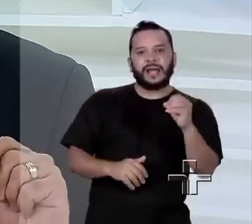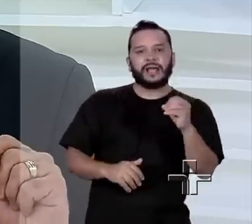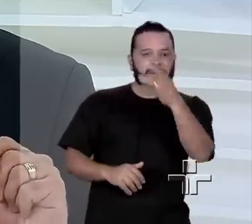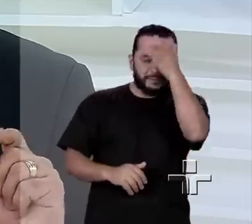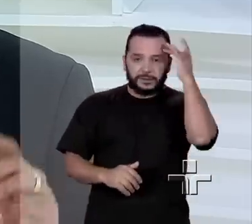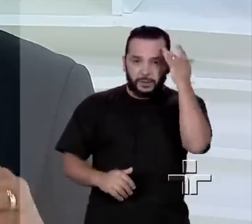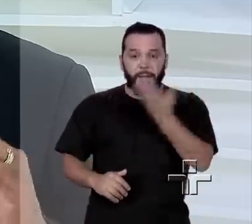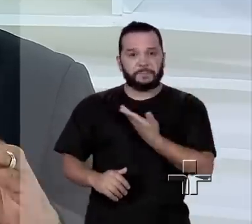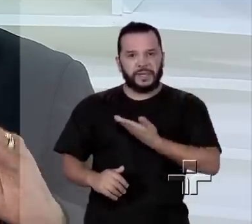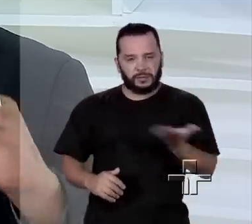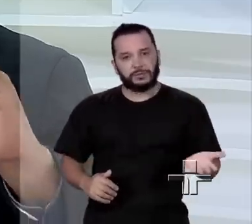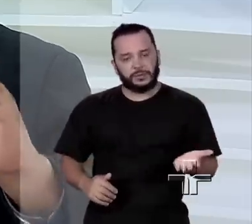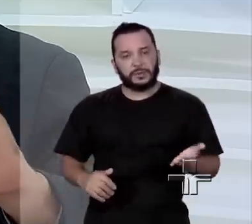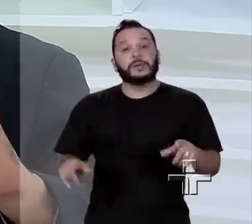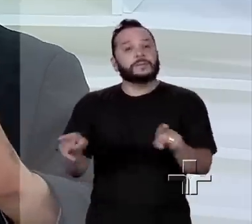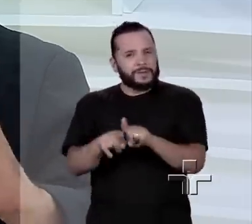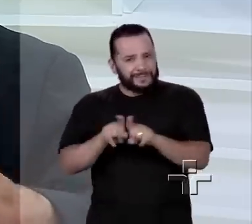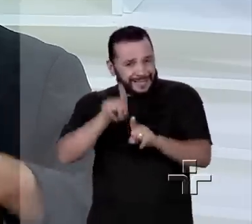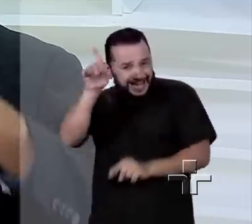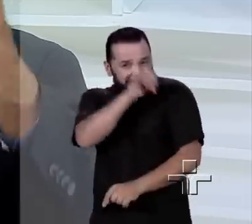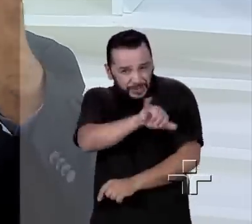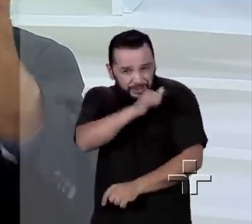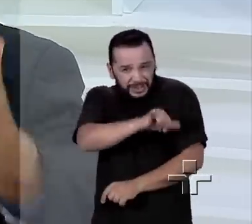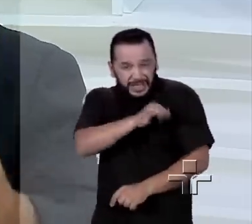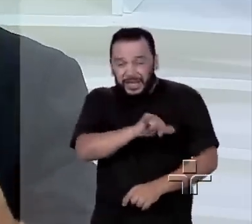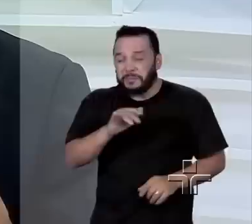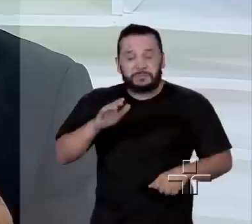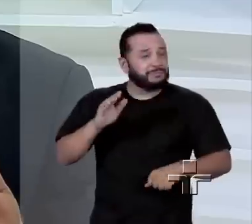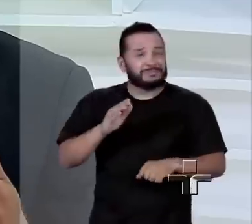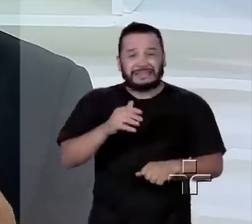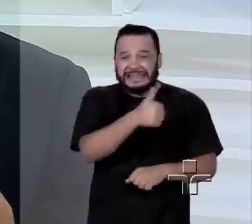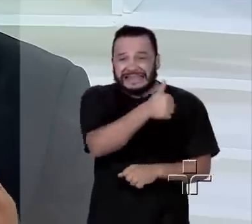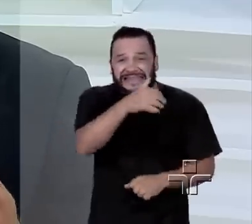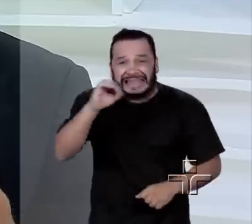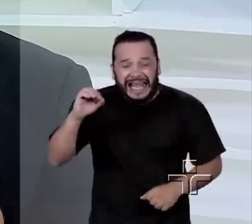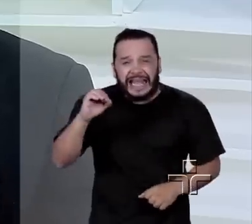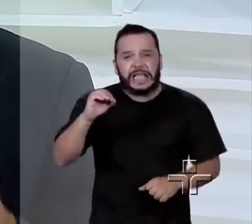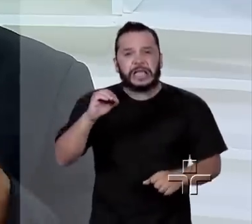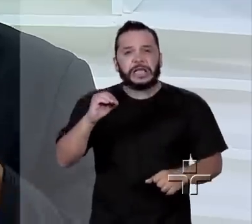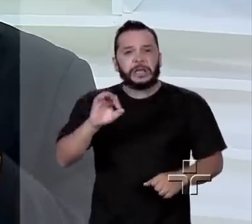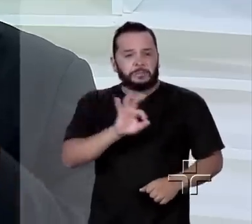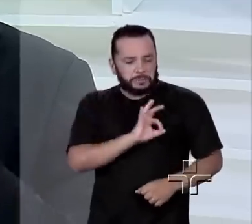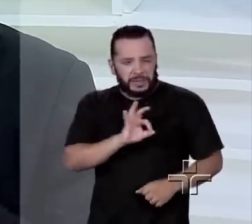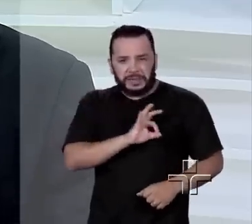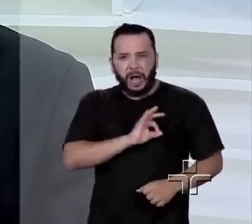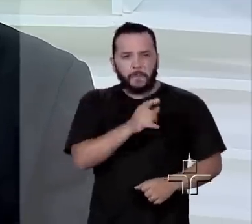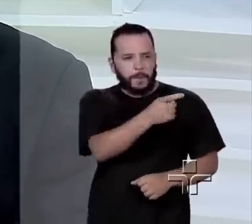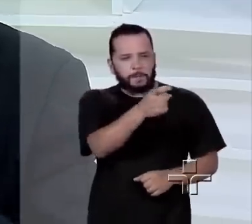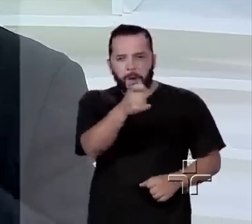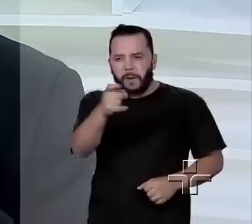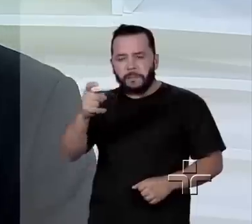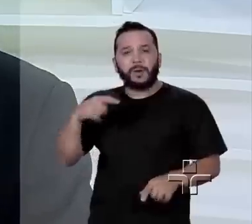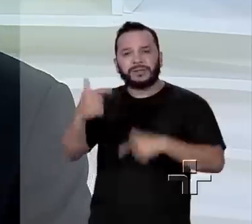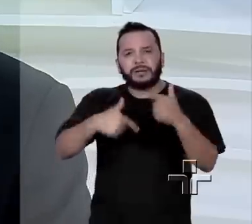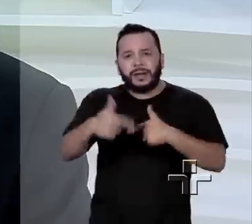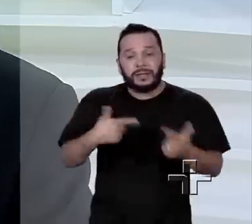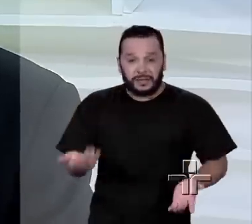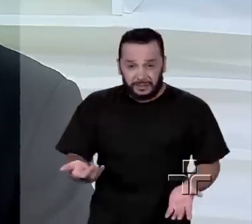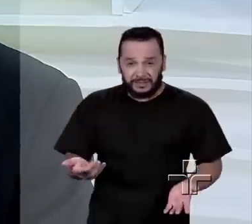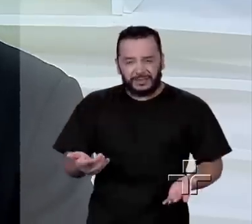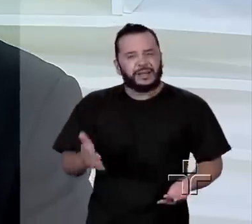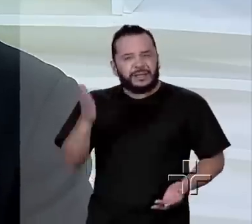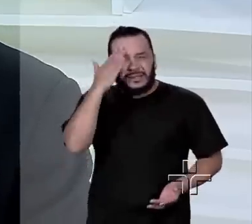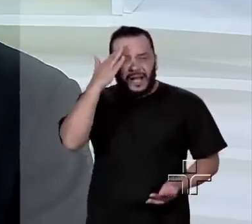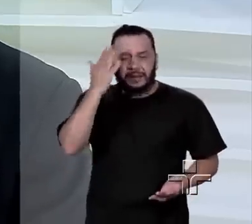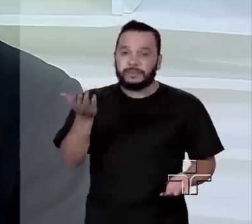100. O Rio de Janeiro está passando de 100 em serviço. Então, Então, quando você vai, e o desgaste com a